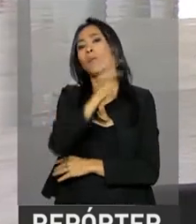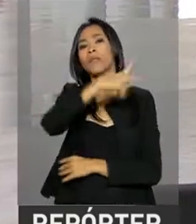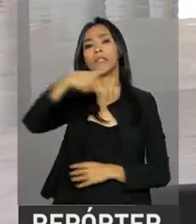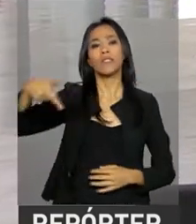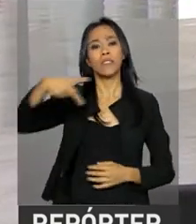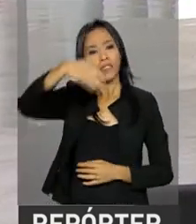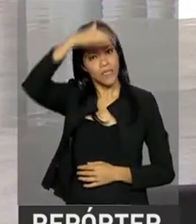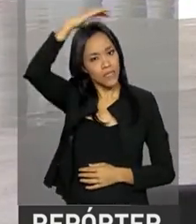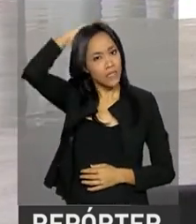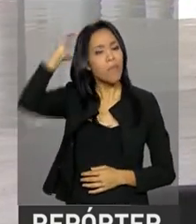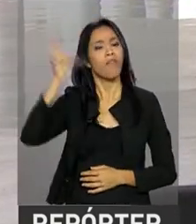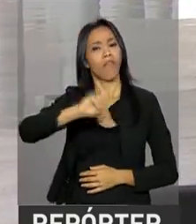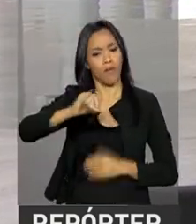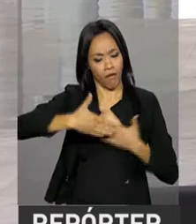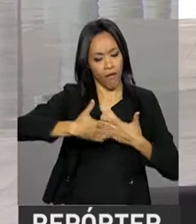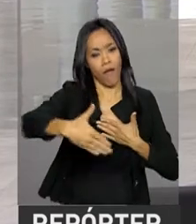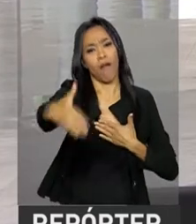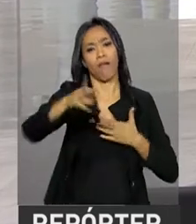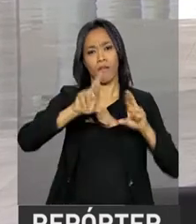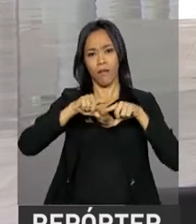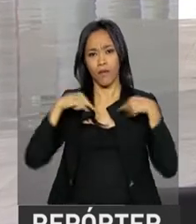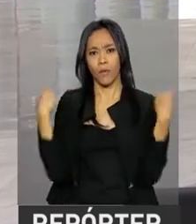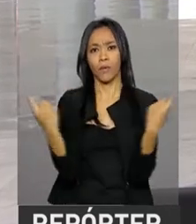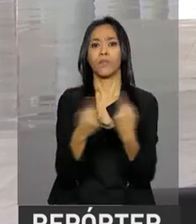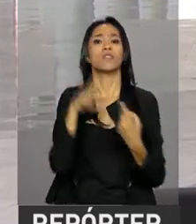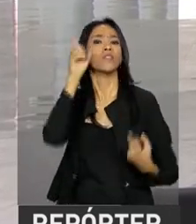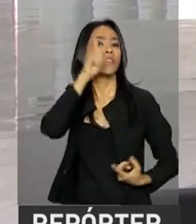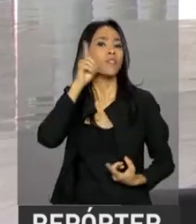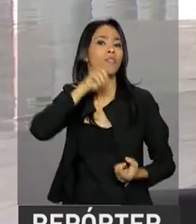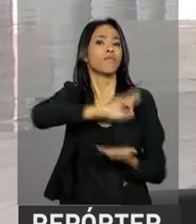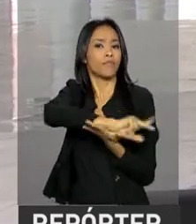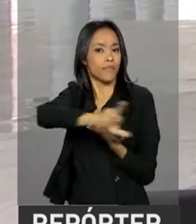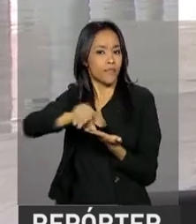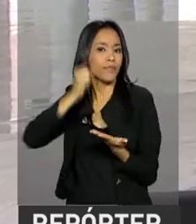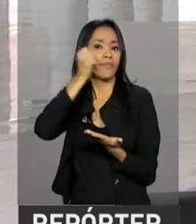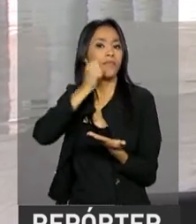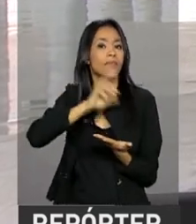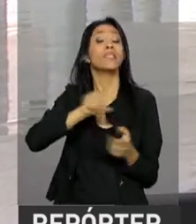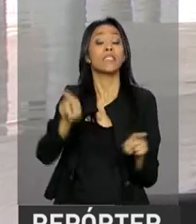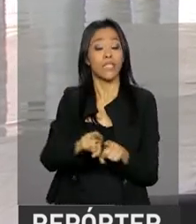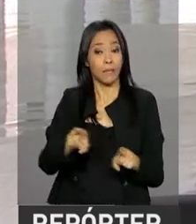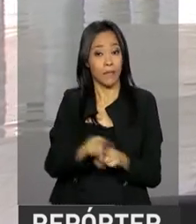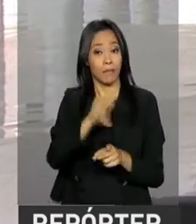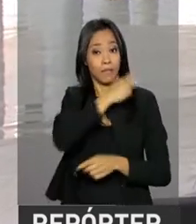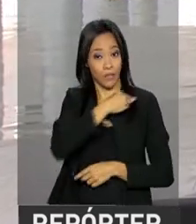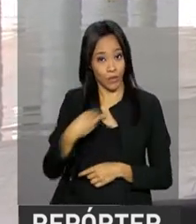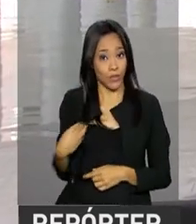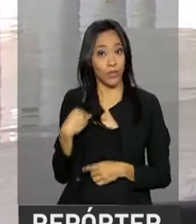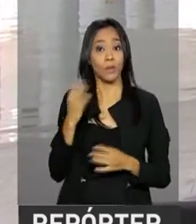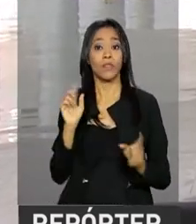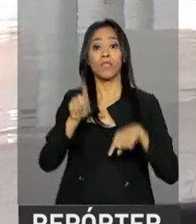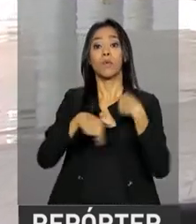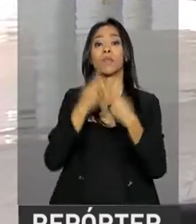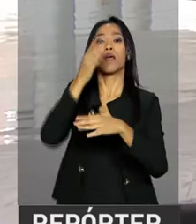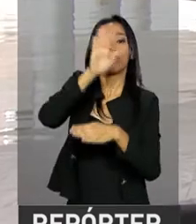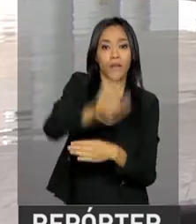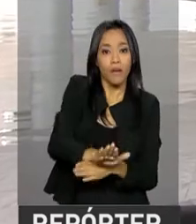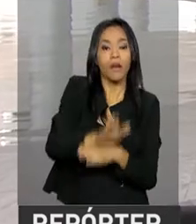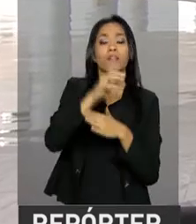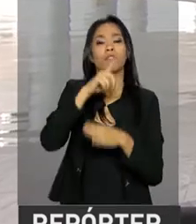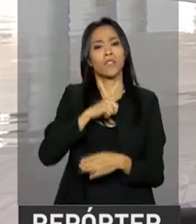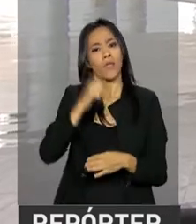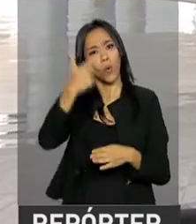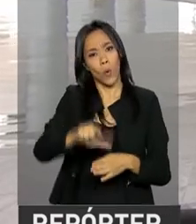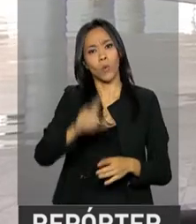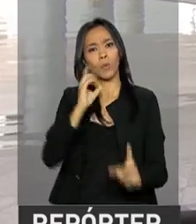vai se reunir com parlamentares e ministros à tarde o presidente participa da cerimônia de sanção